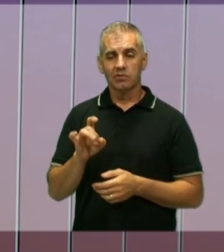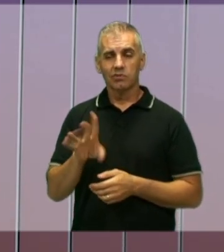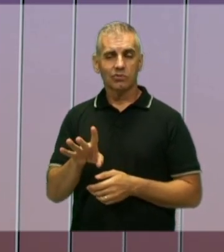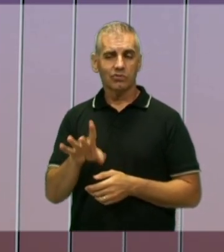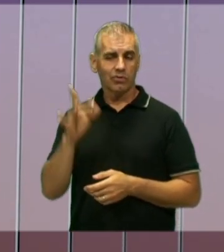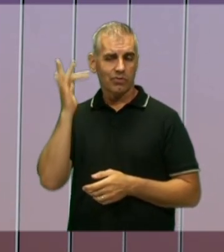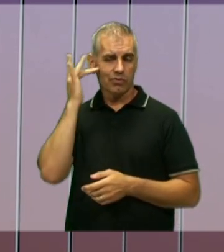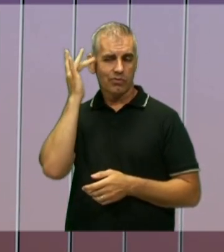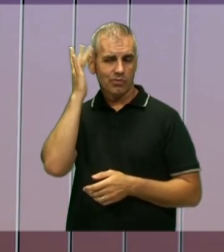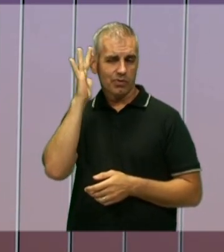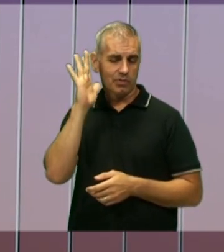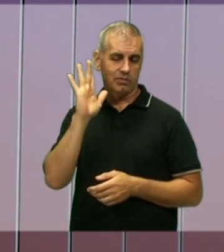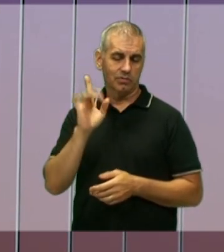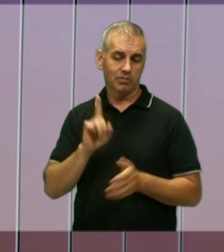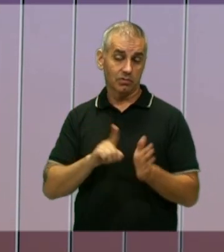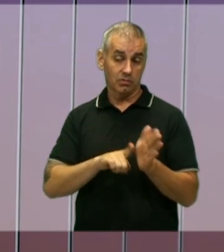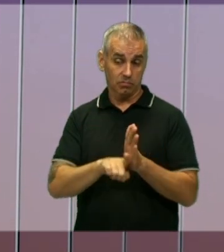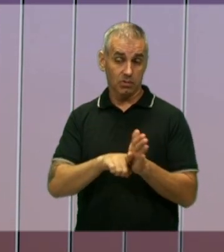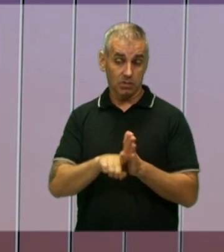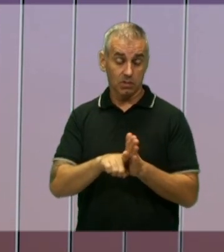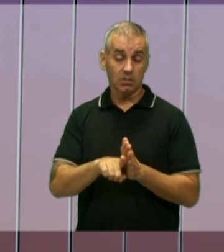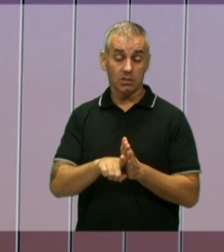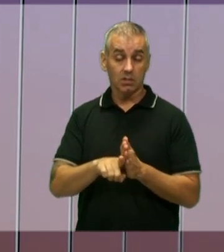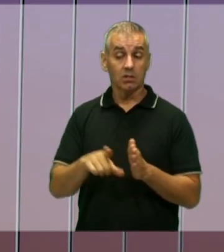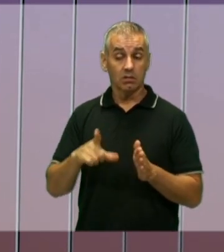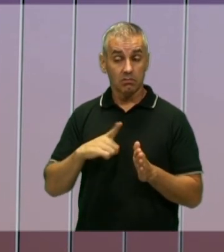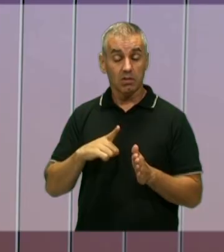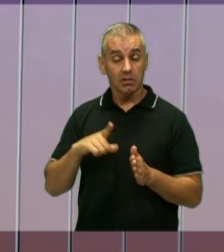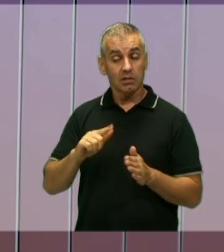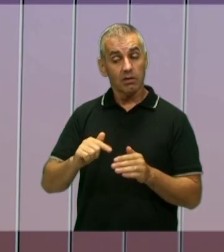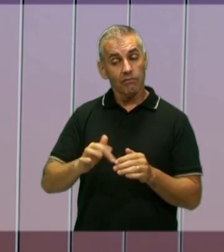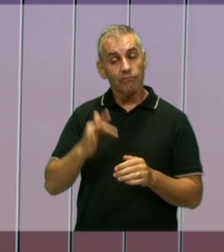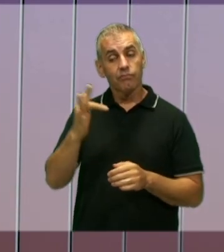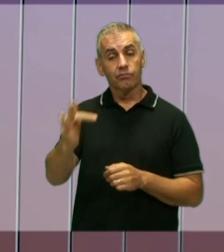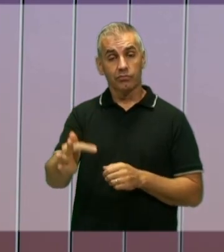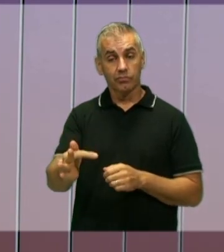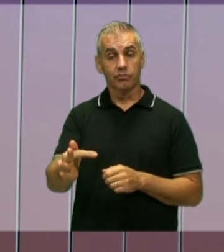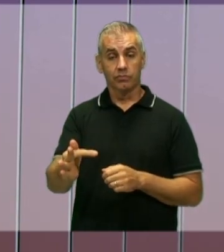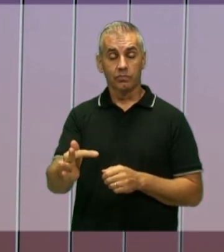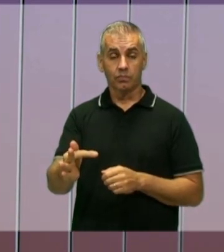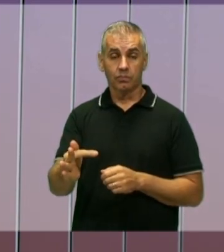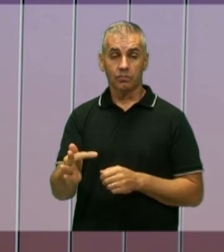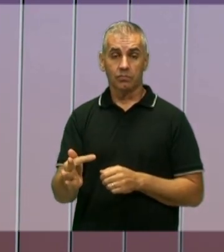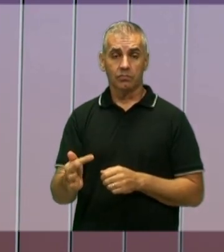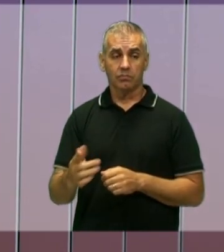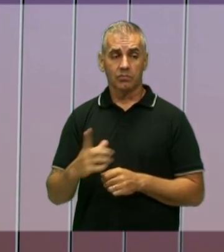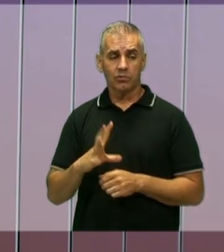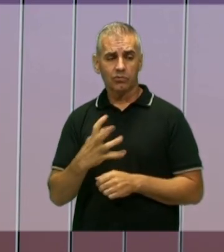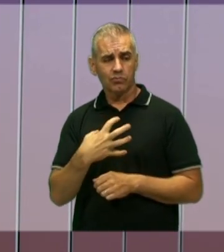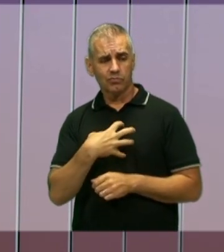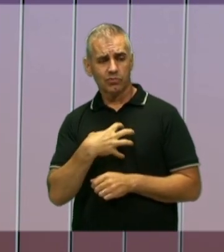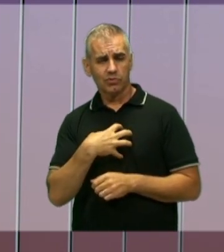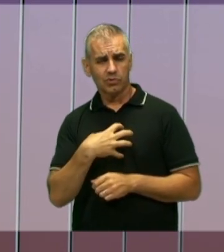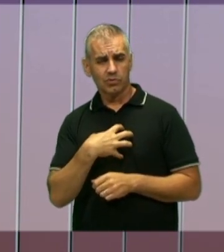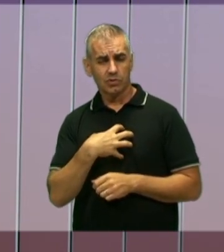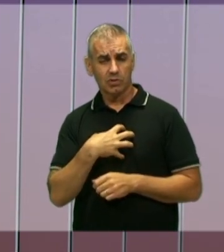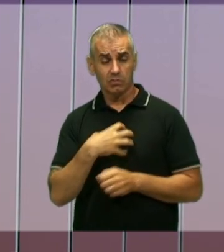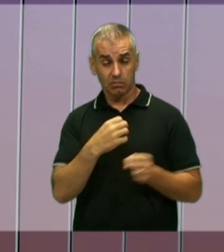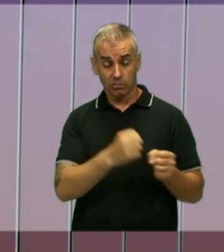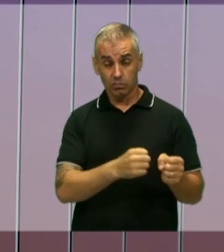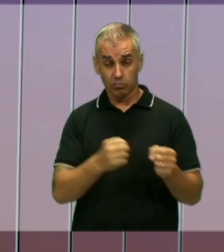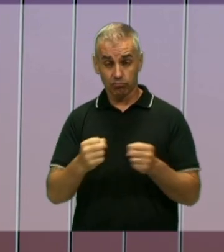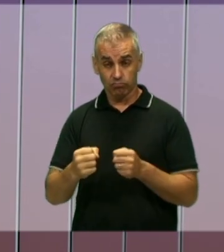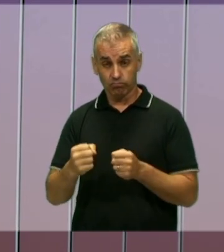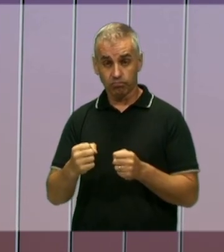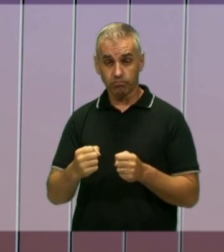fatos. Eu não estou falando que talvez aconteça, vai acontecer. O que eu quero trazer aqui é que, de alguma forma, o poder público ele